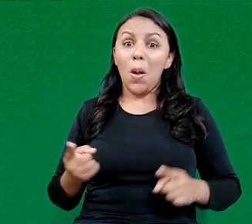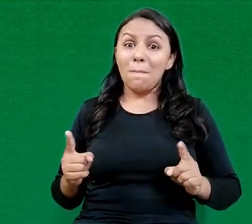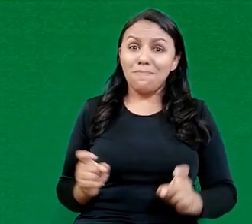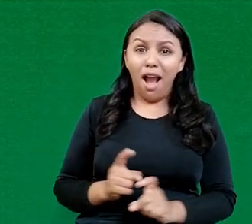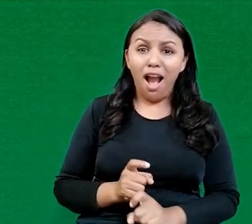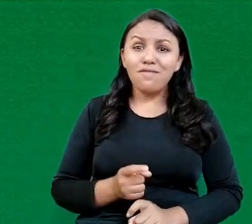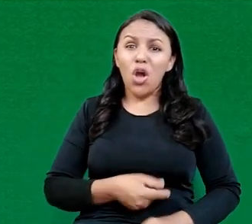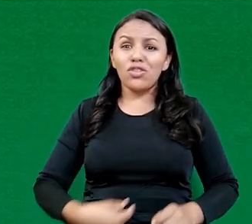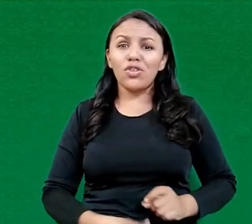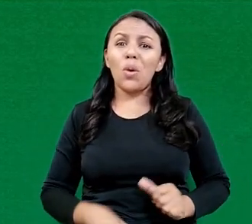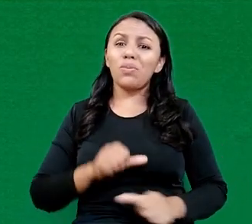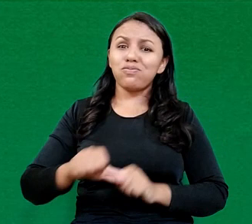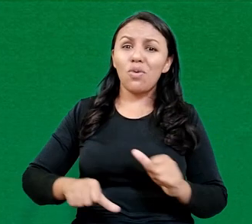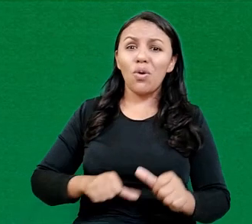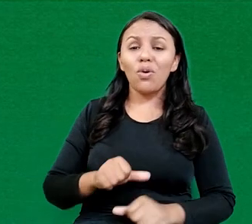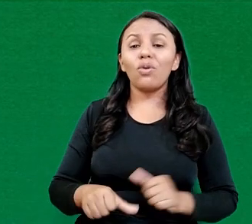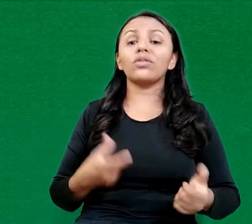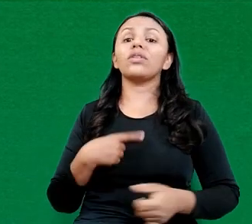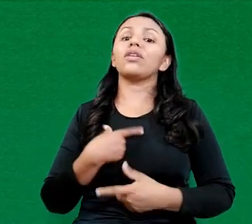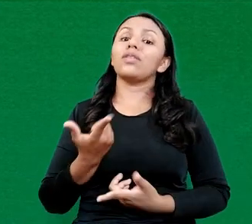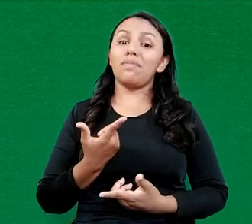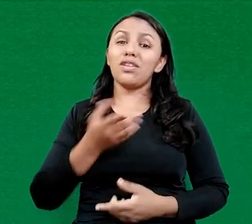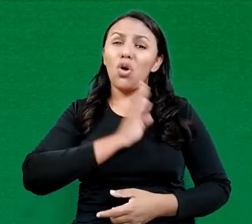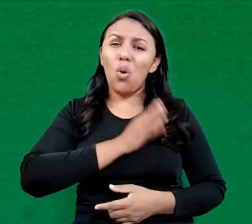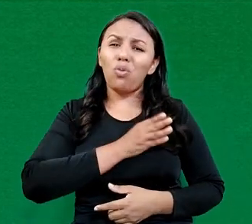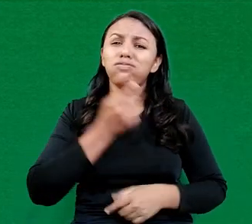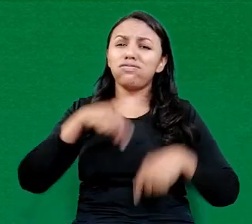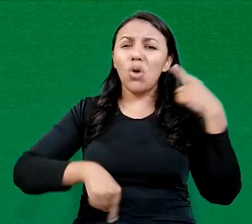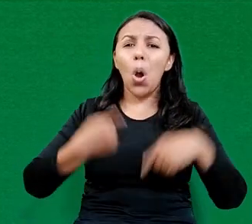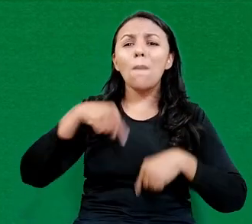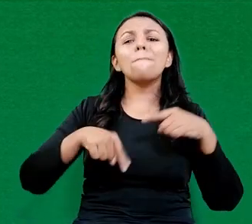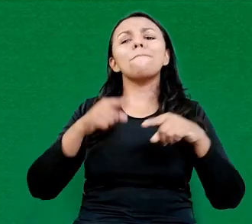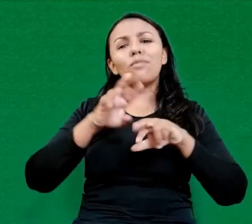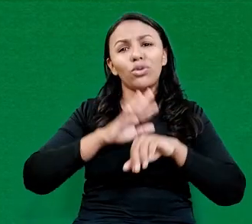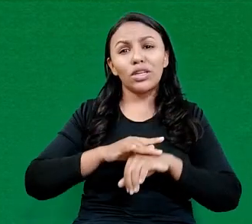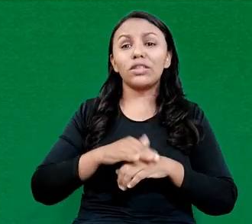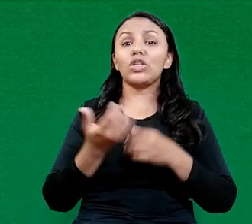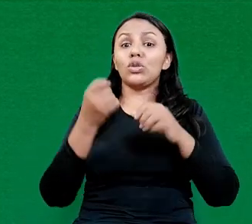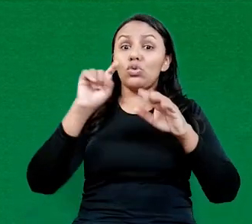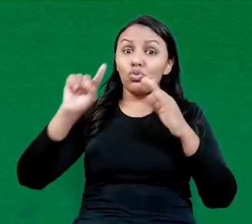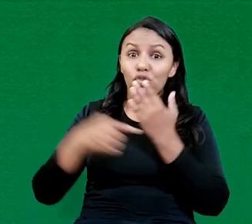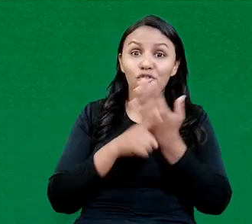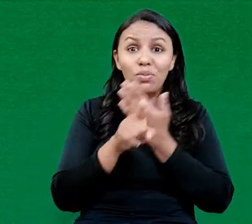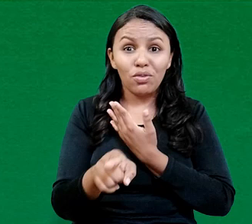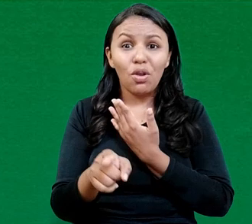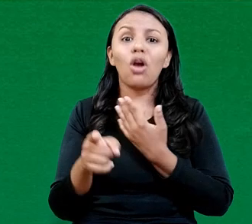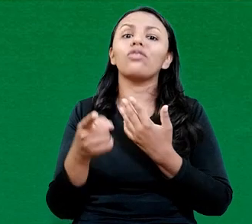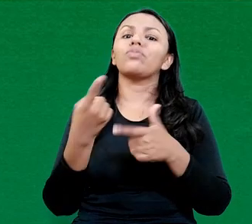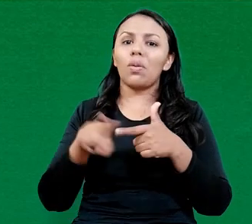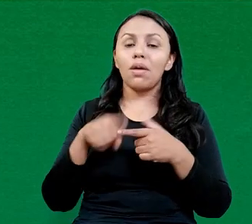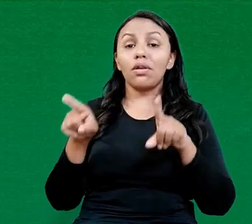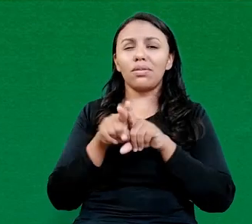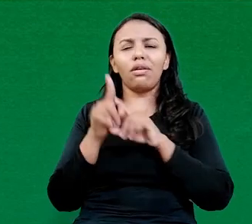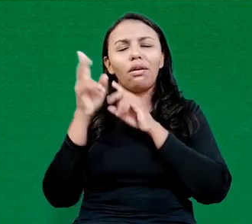intestinal, problemas cardiovasculares, alterações do sistema imunológico e alterações no sono. Associado a isso no mundo moderno, nós